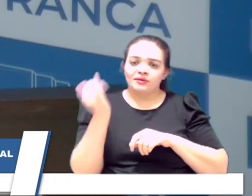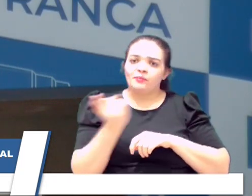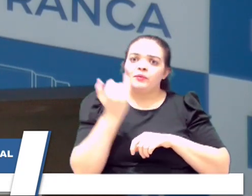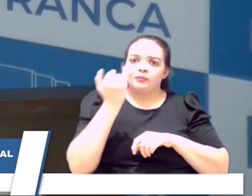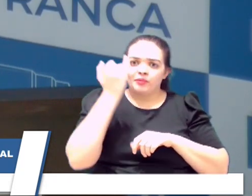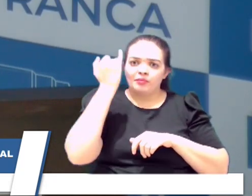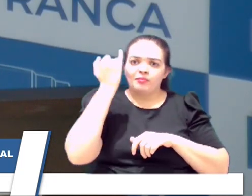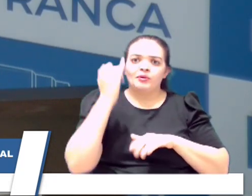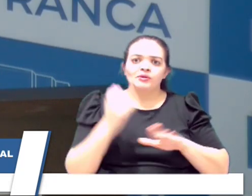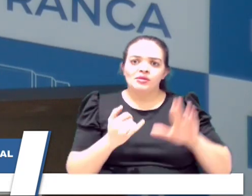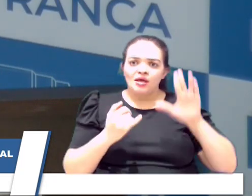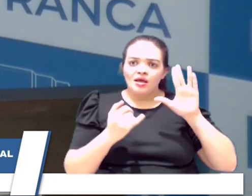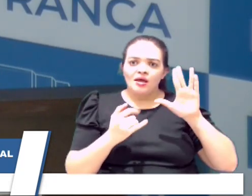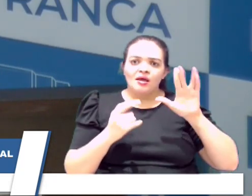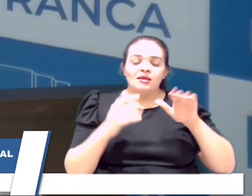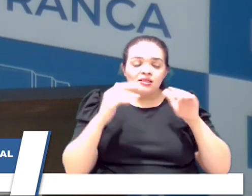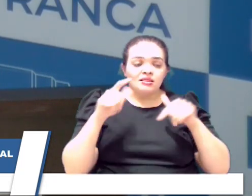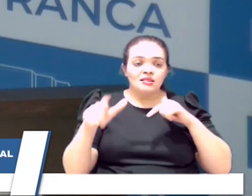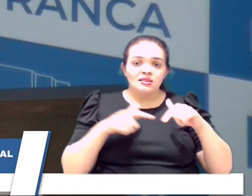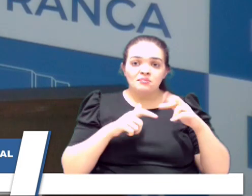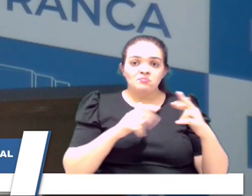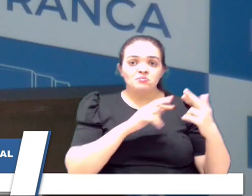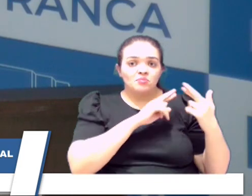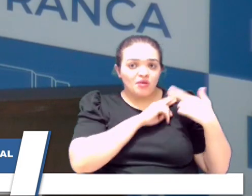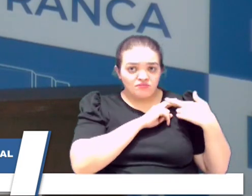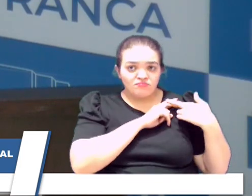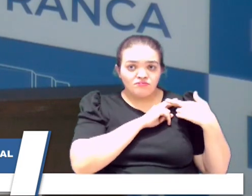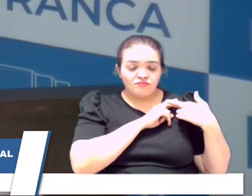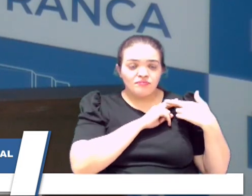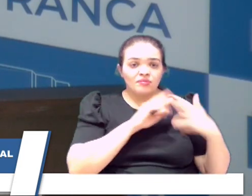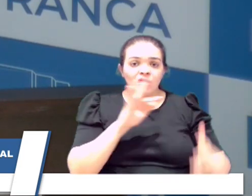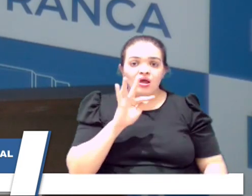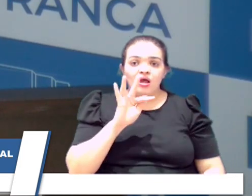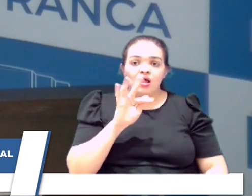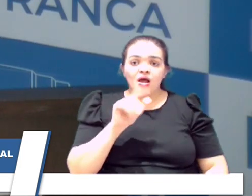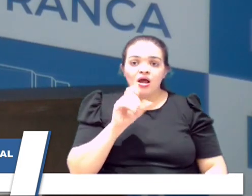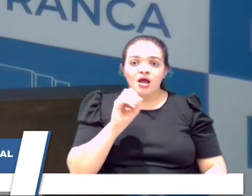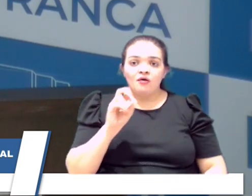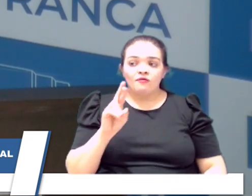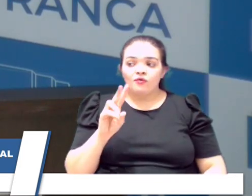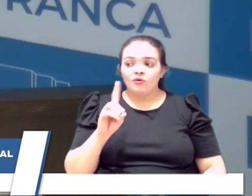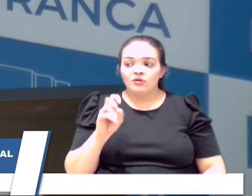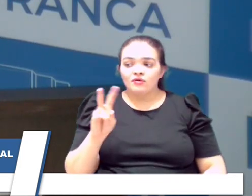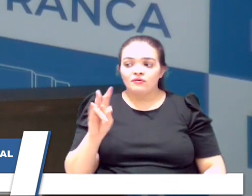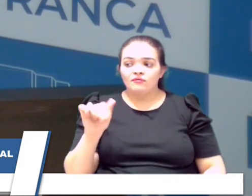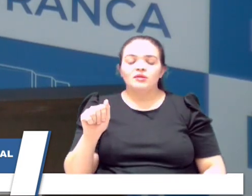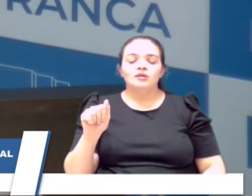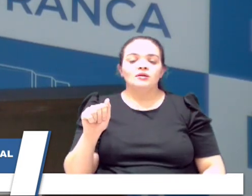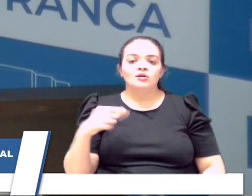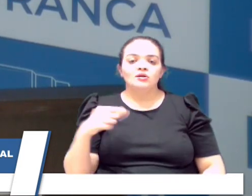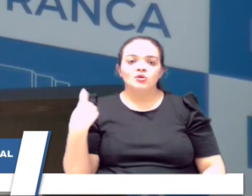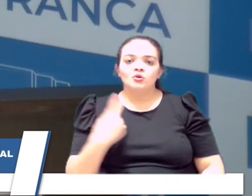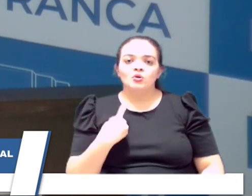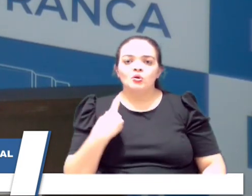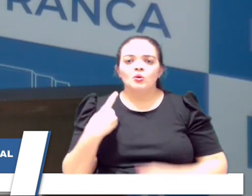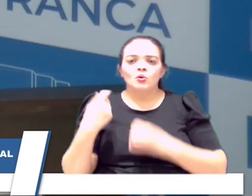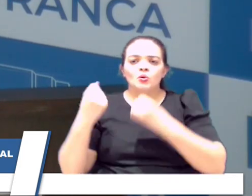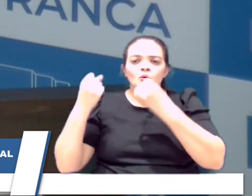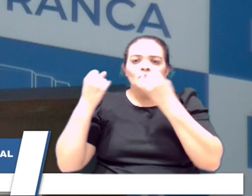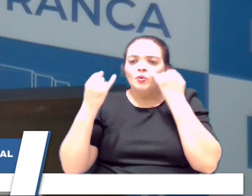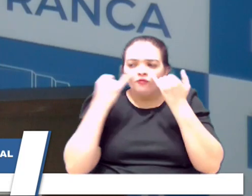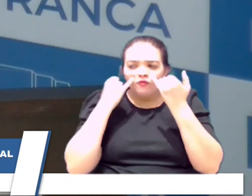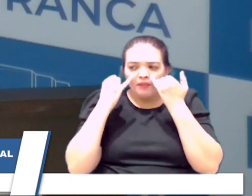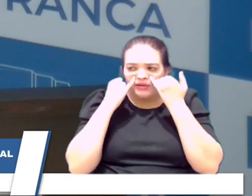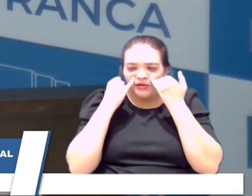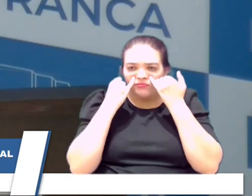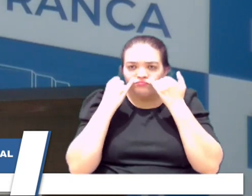gente sabe o trabalho responsável que é feito pela Flor da Vida. Gente, a gente está aqui para falar de informação, e por isso que